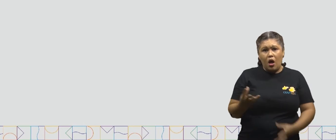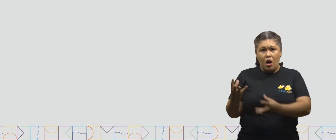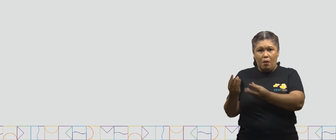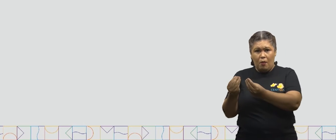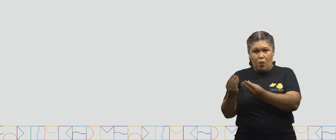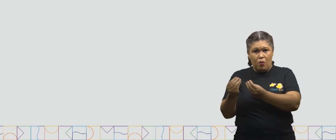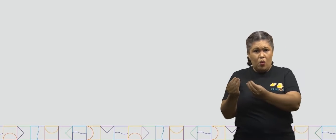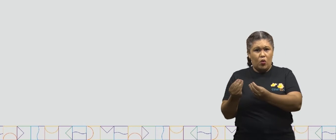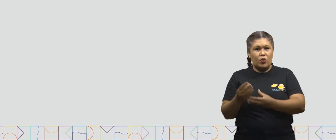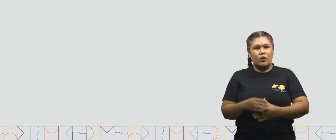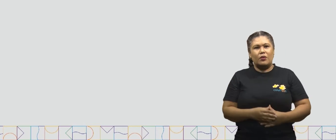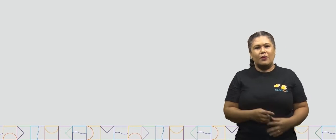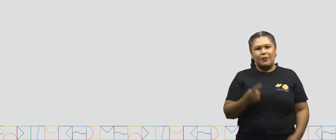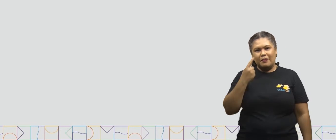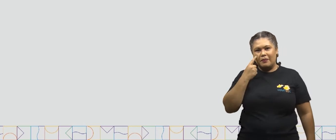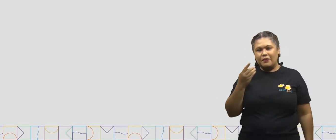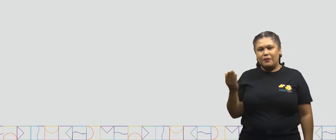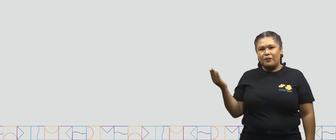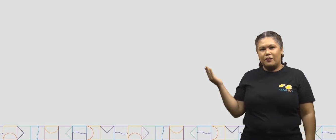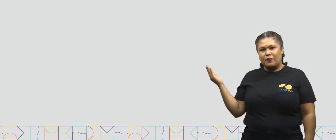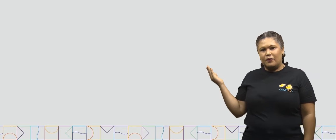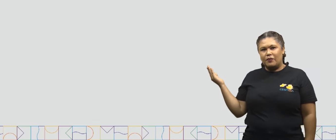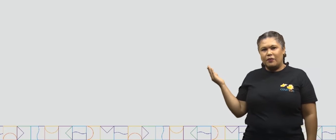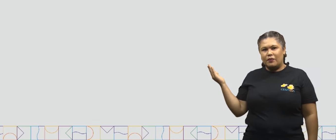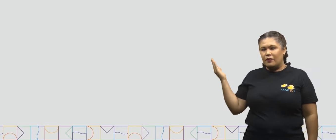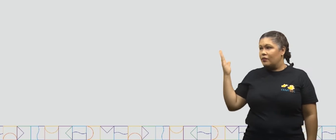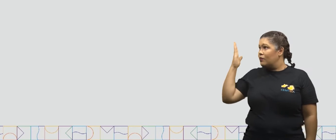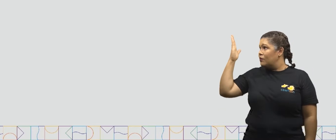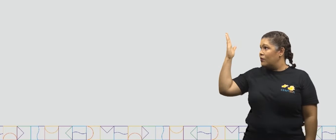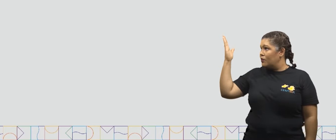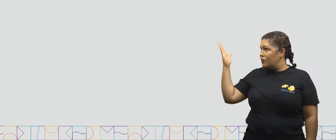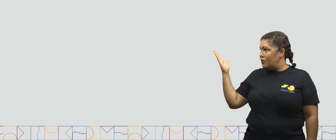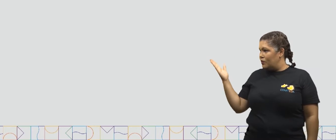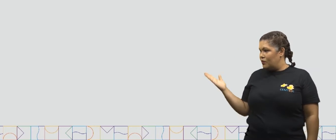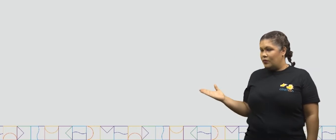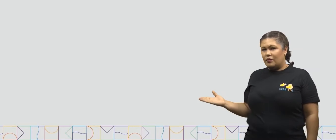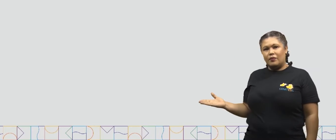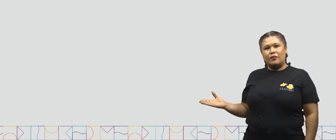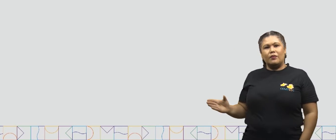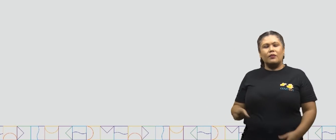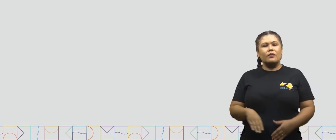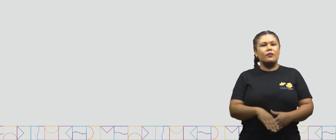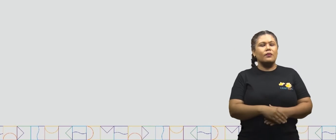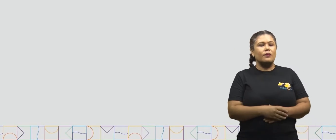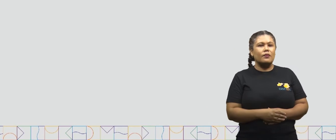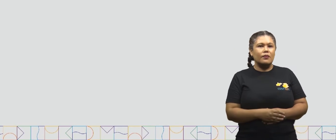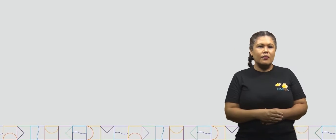assim. 500, depois 655, depois